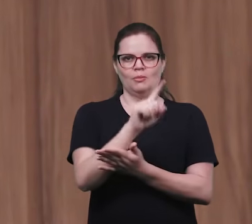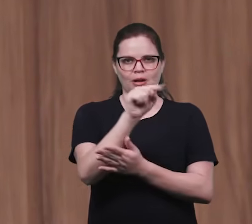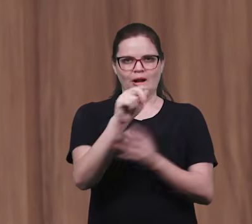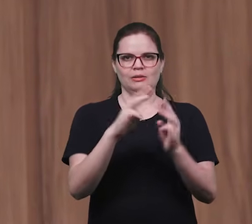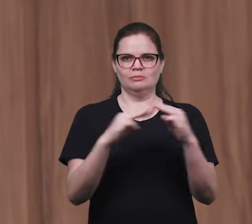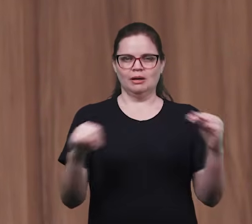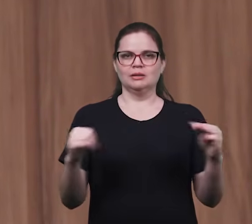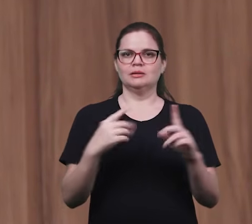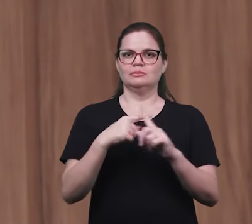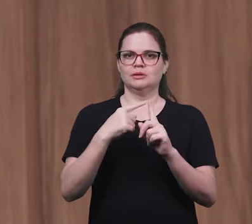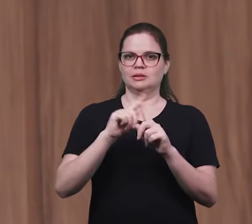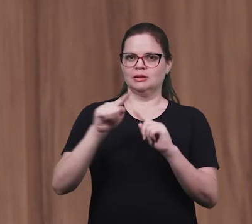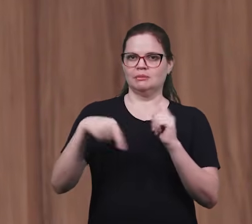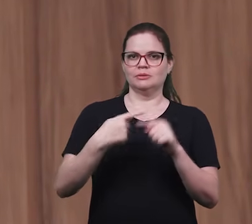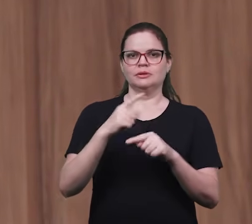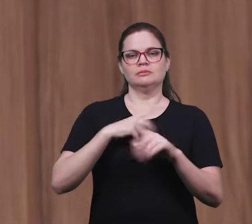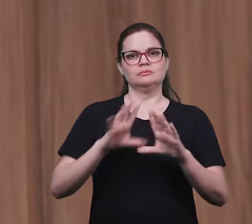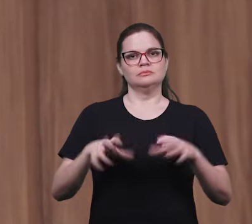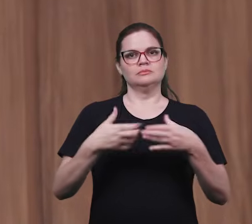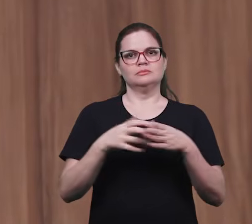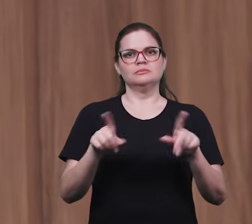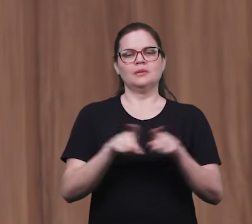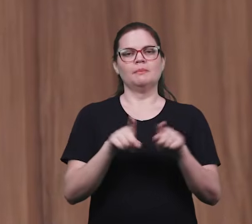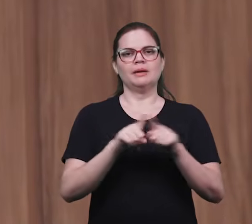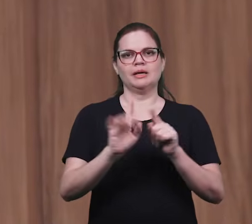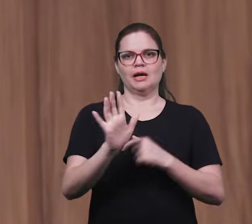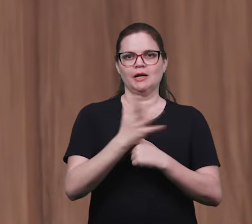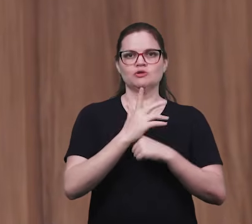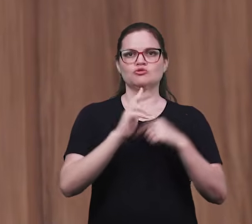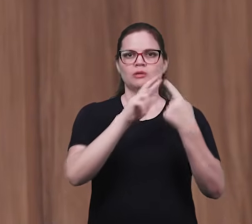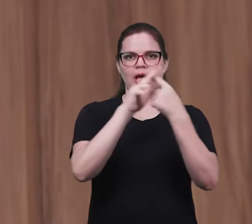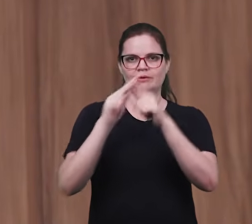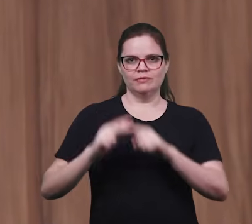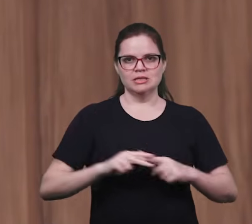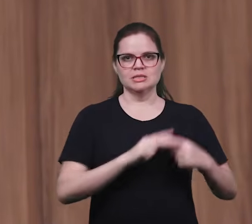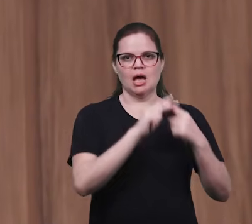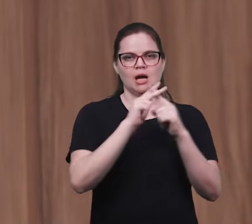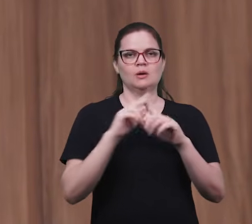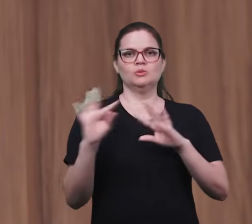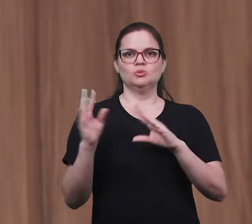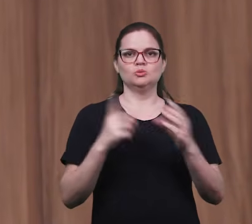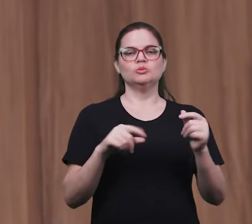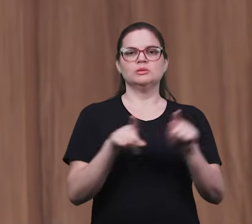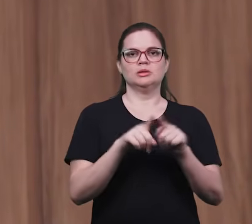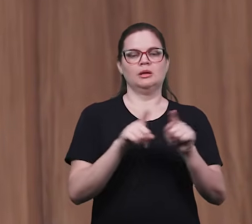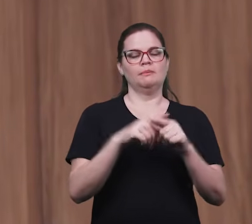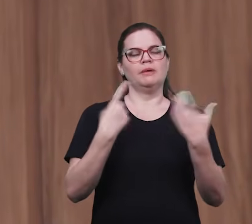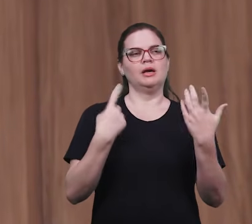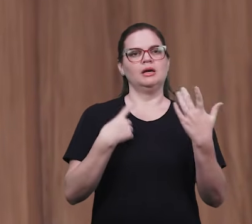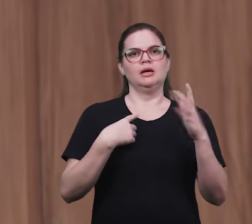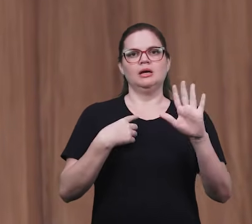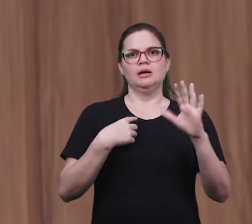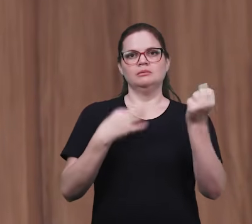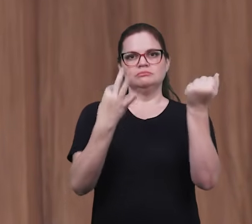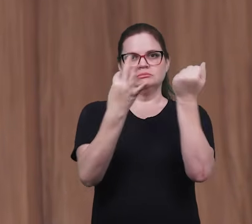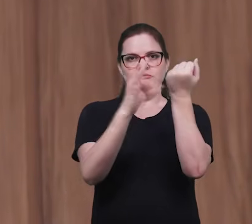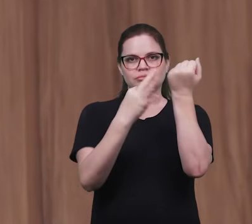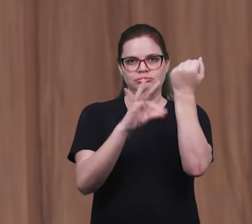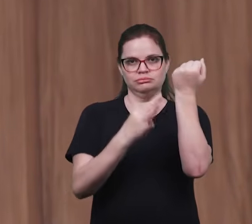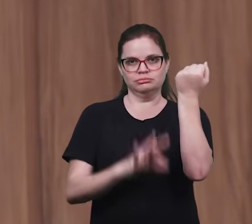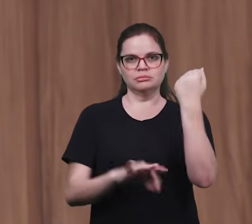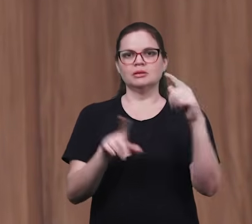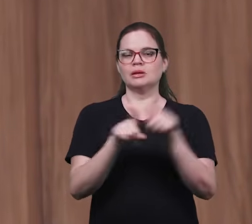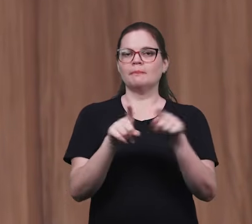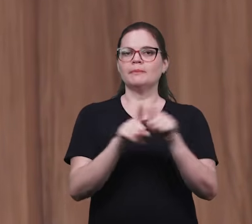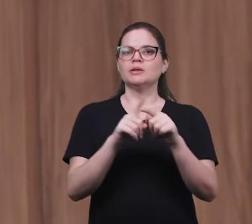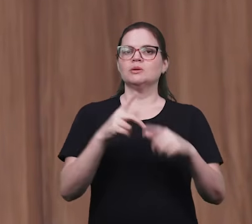que depois contribui com a revisão, na versão do português, na revisão também das